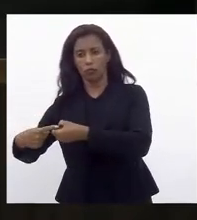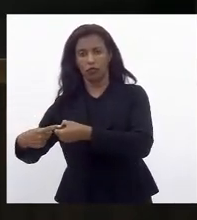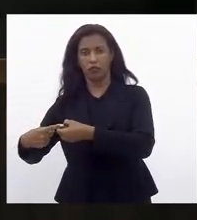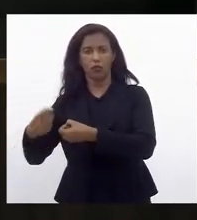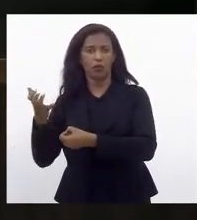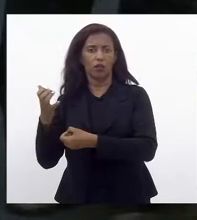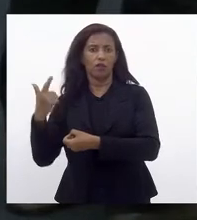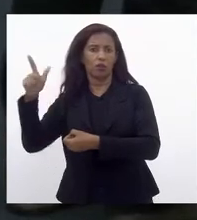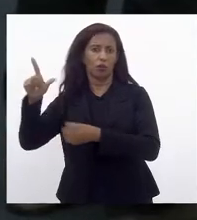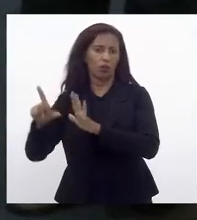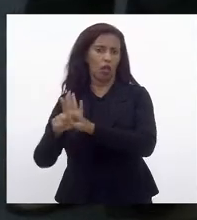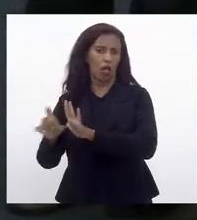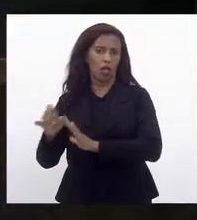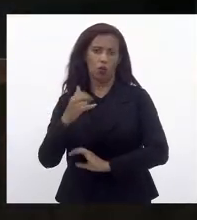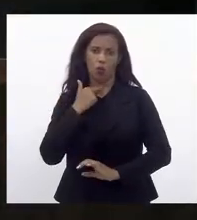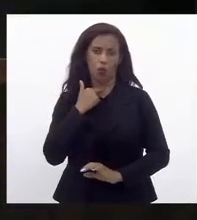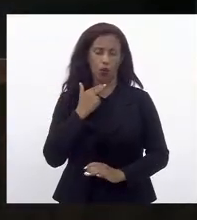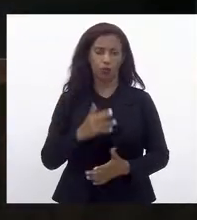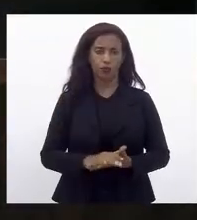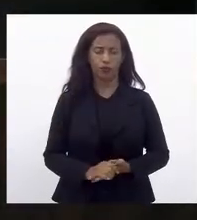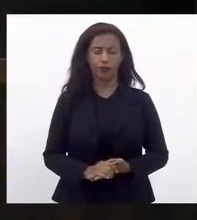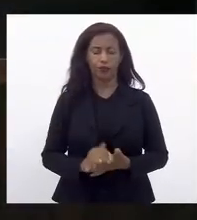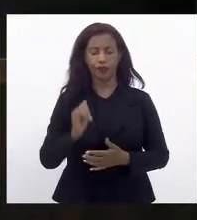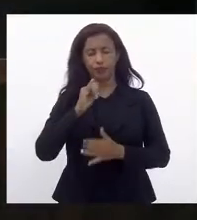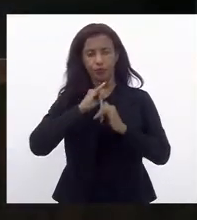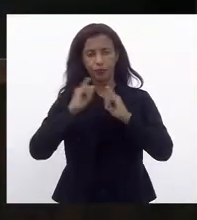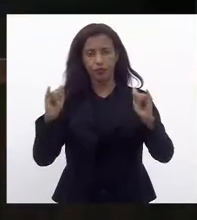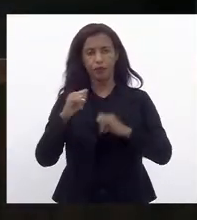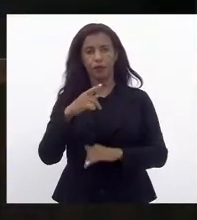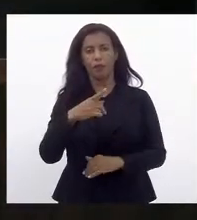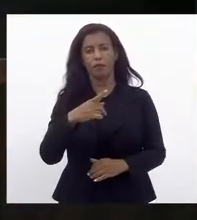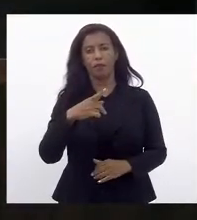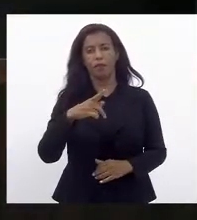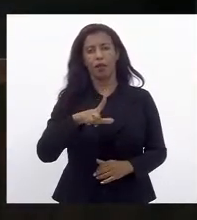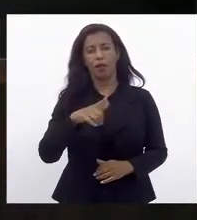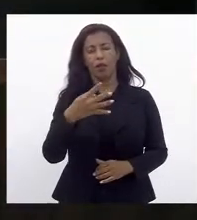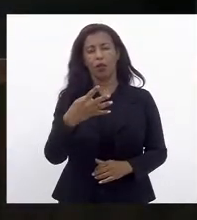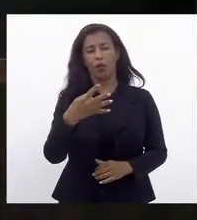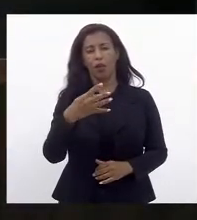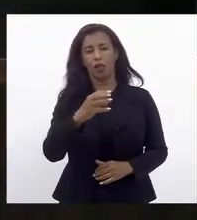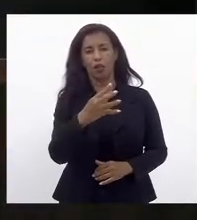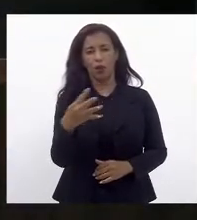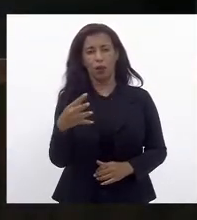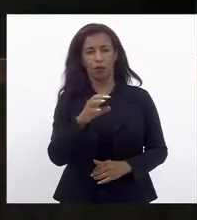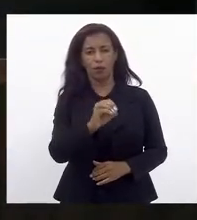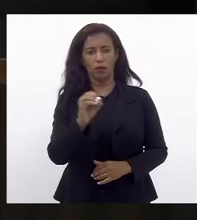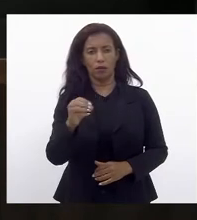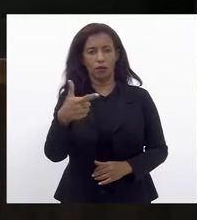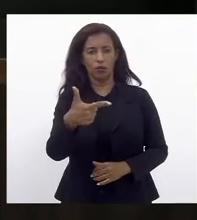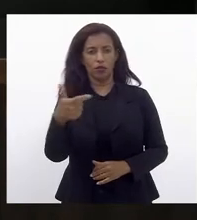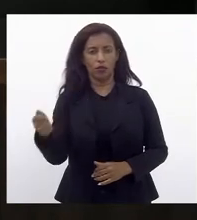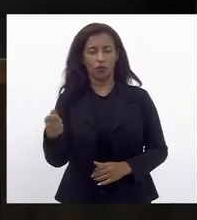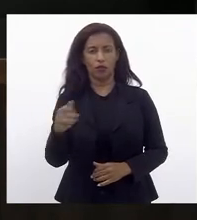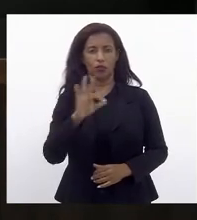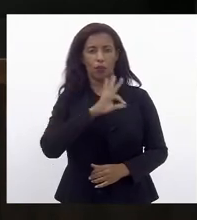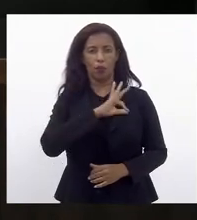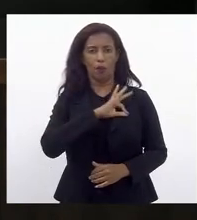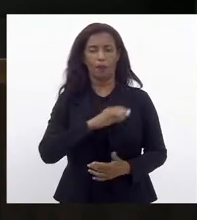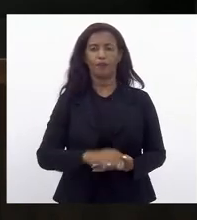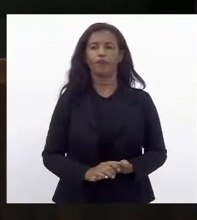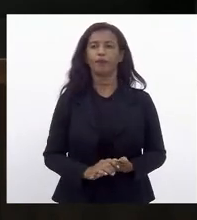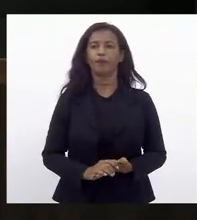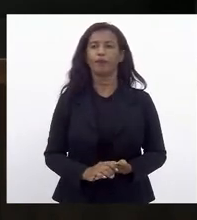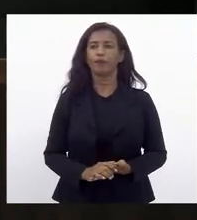estadual. Obrigado. Ok. Anuncio projeto de lei 4400 de 21, de autoria da deputada Marta Rocha,